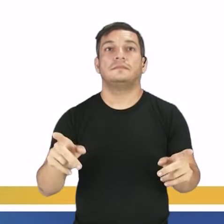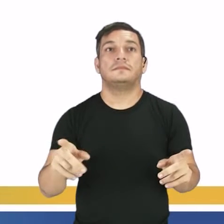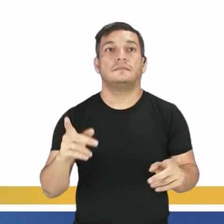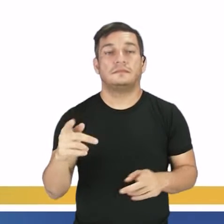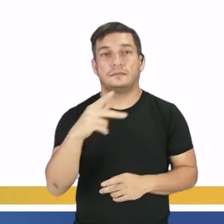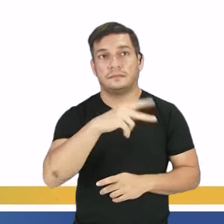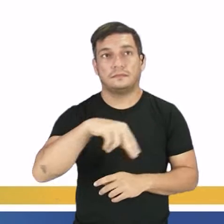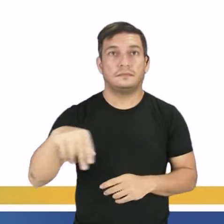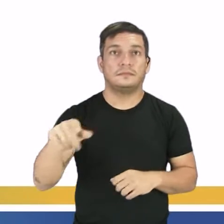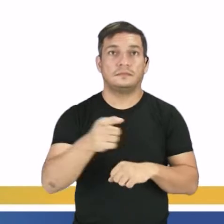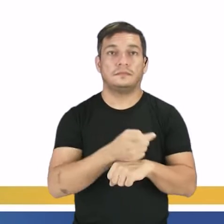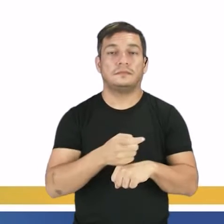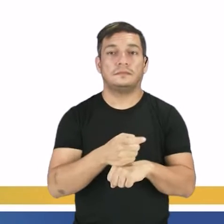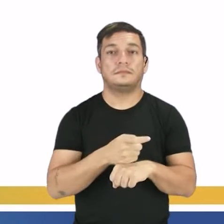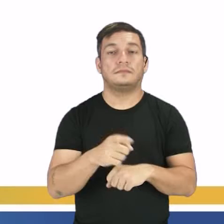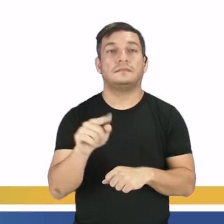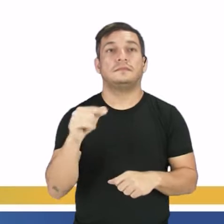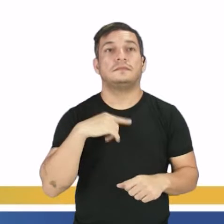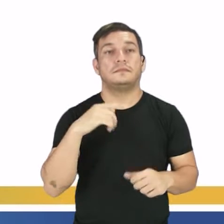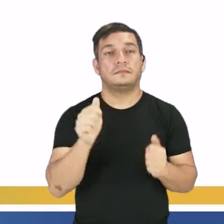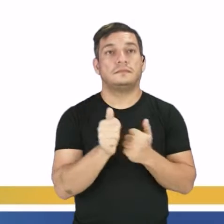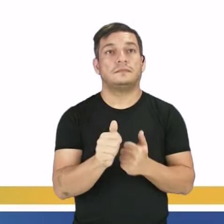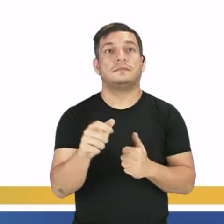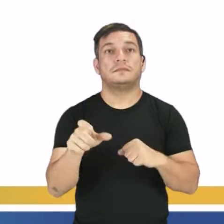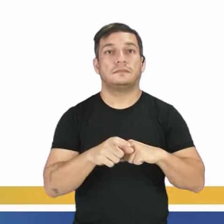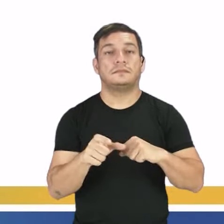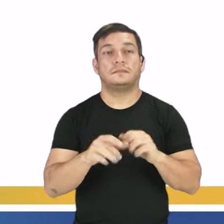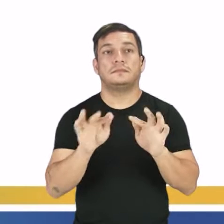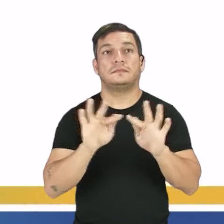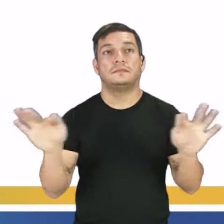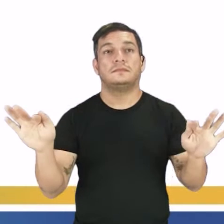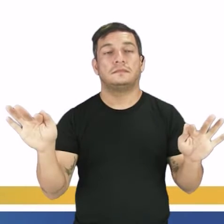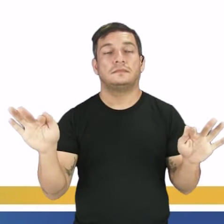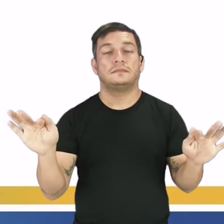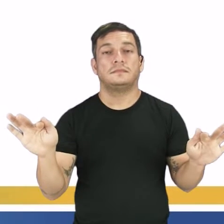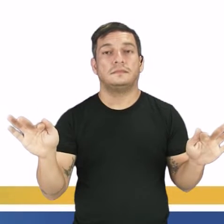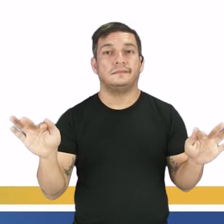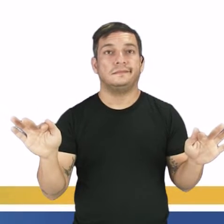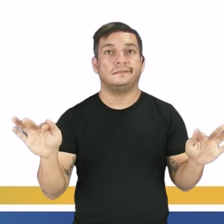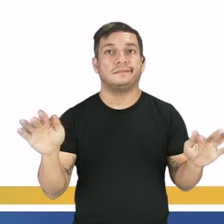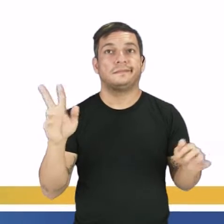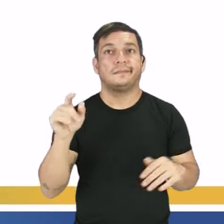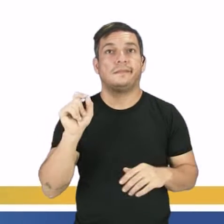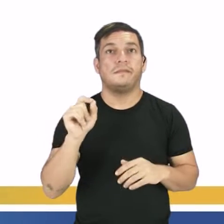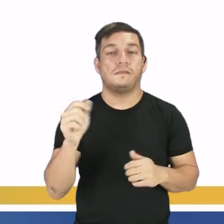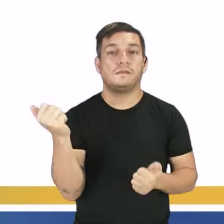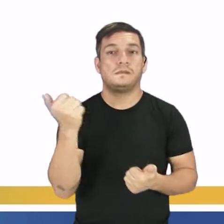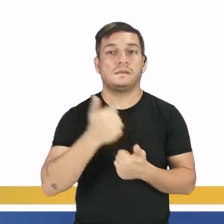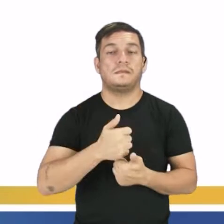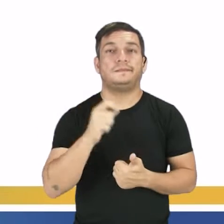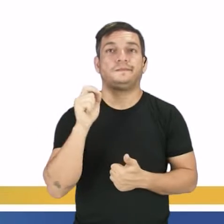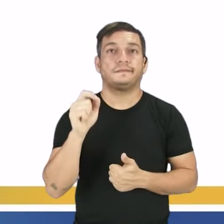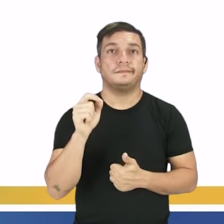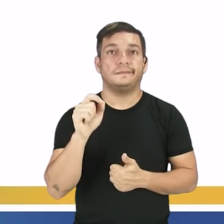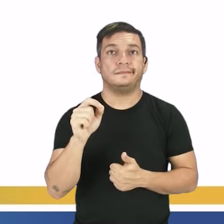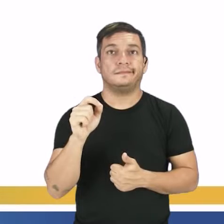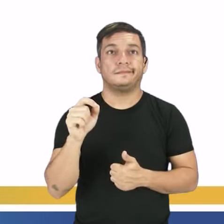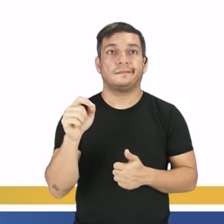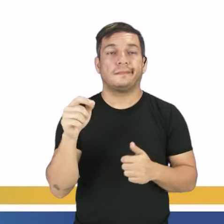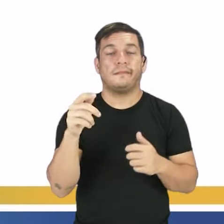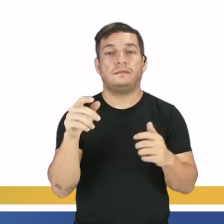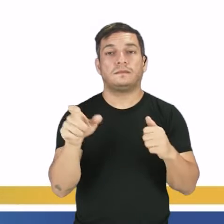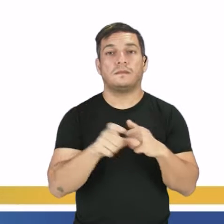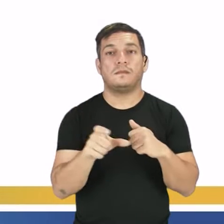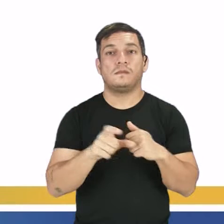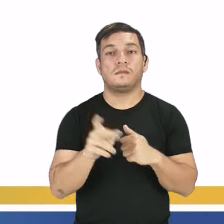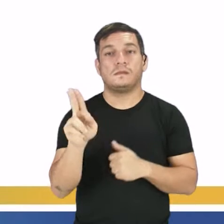os pronomes adjetivos, eles vão acompanhar o substantivo numa frase. Os substantivos vão o quê? Substituir o substantivo,